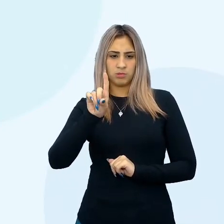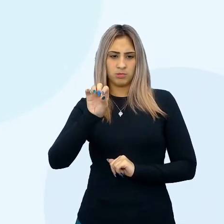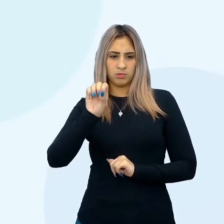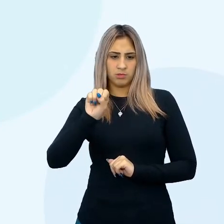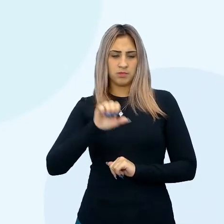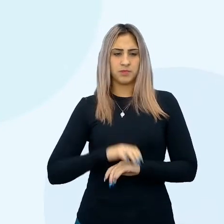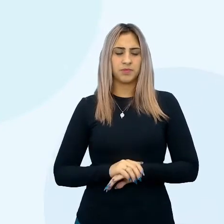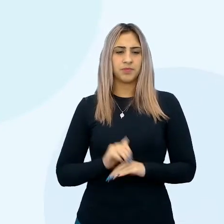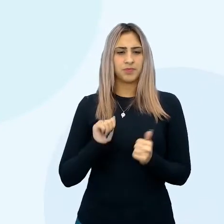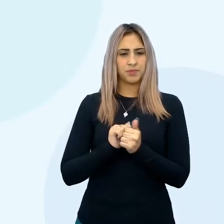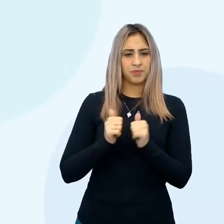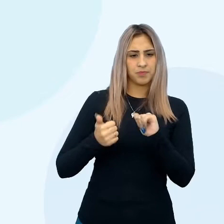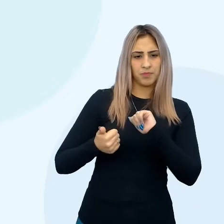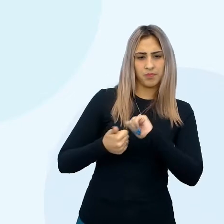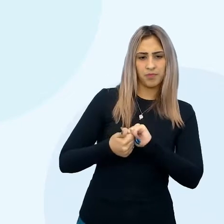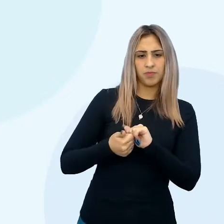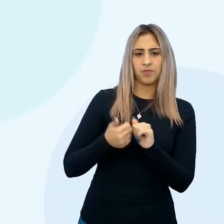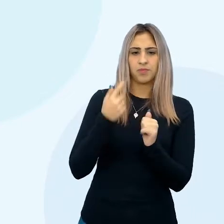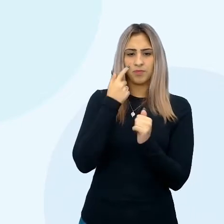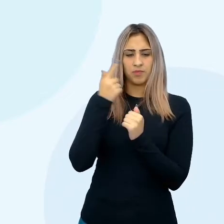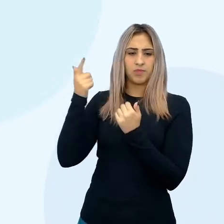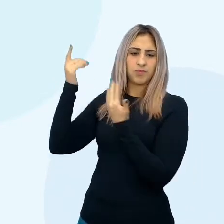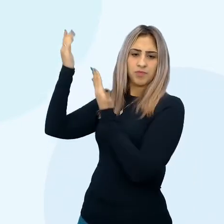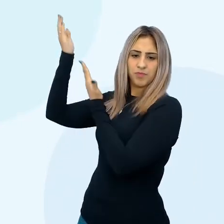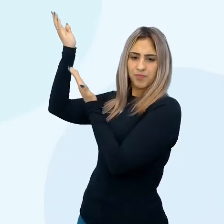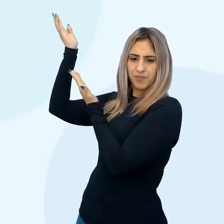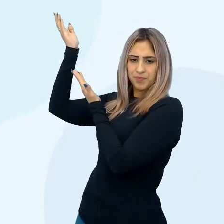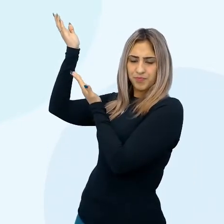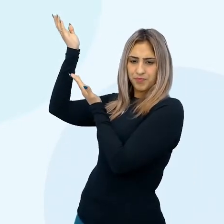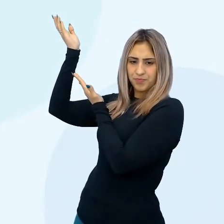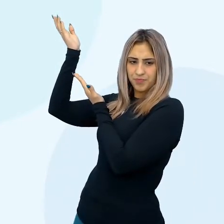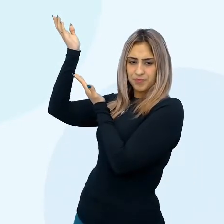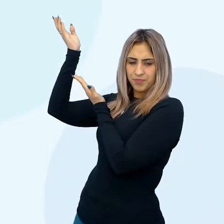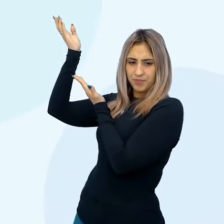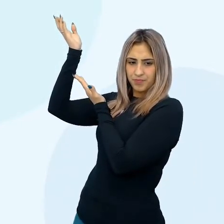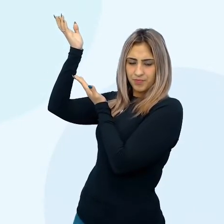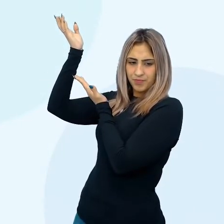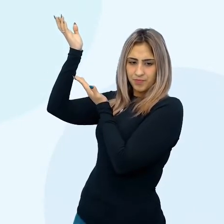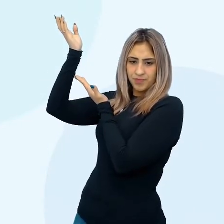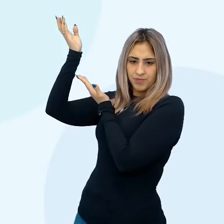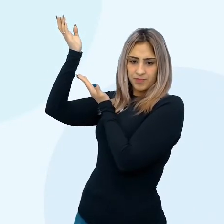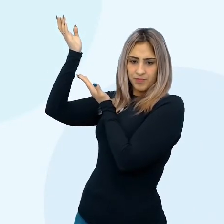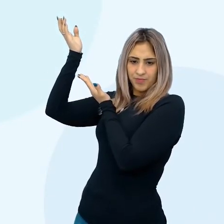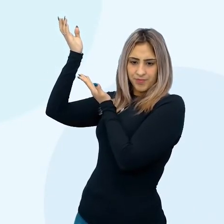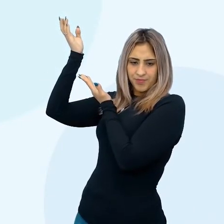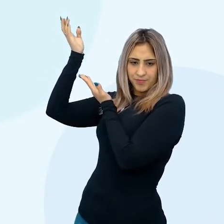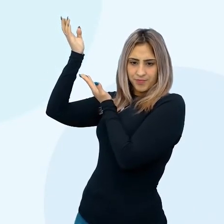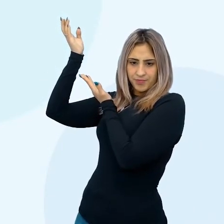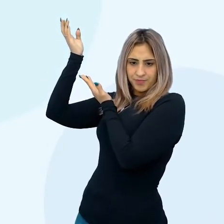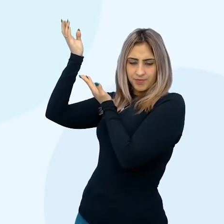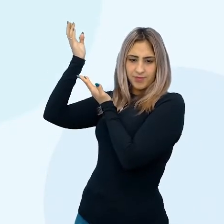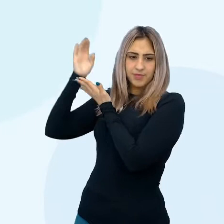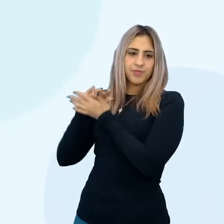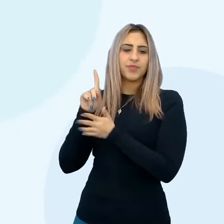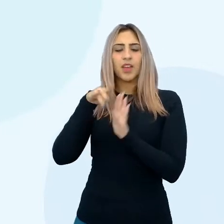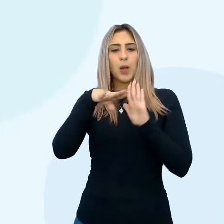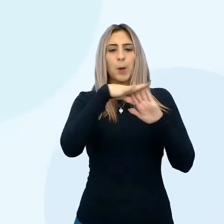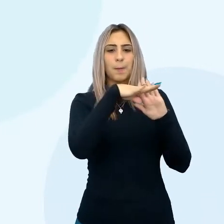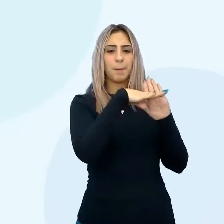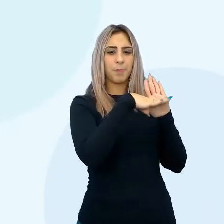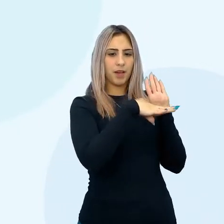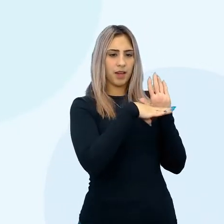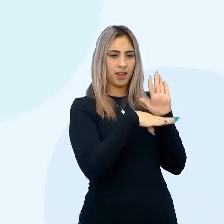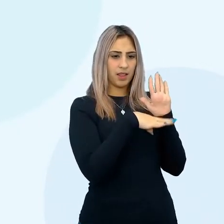da Lotação, Nada a Perder 2, Se Eu Fosse Você. Aí eu trouxe mais próximo pra gente, olha só, uma lista dos filmes